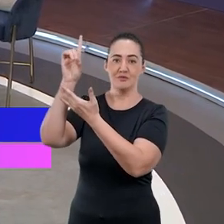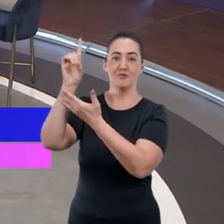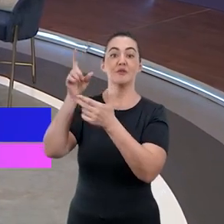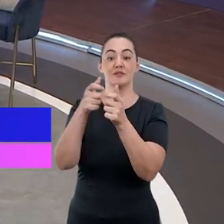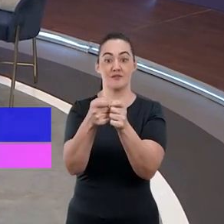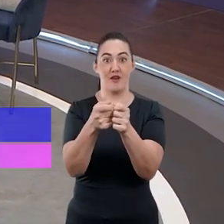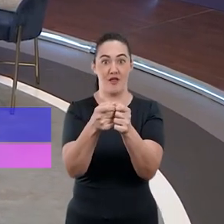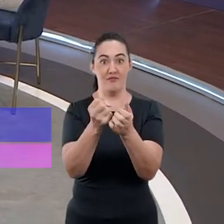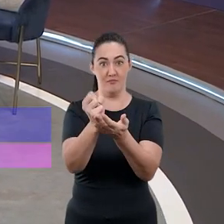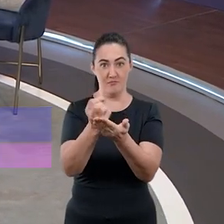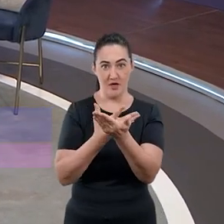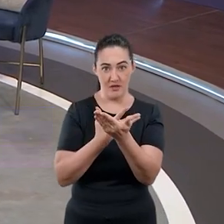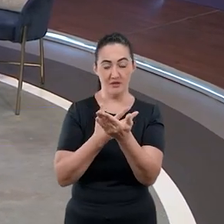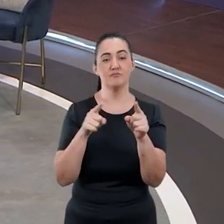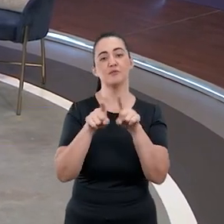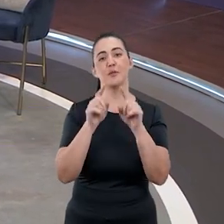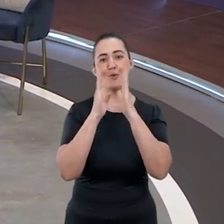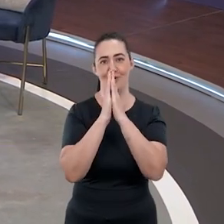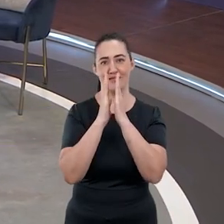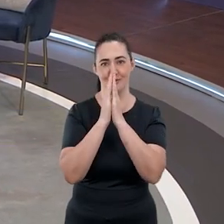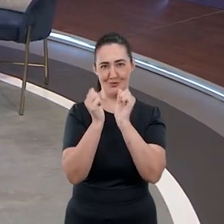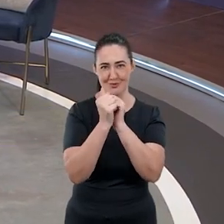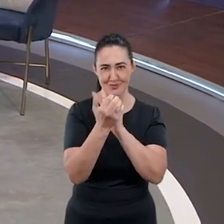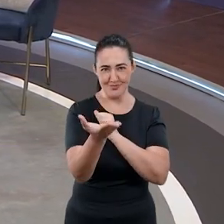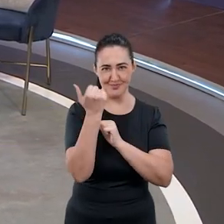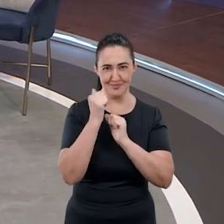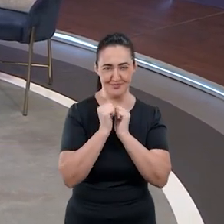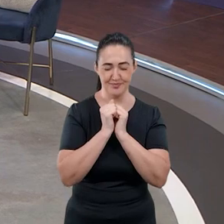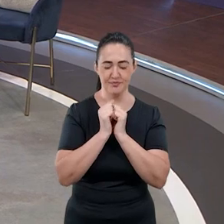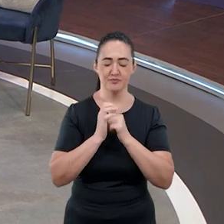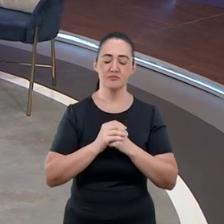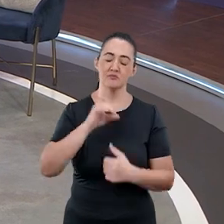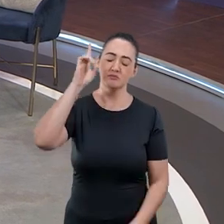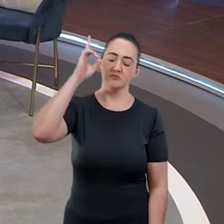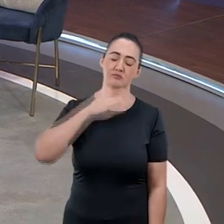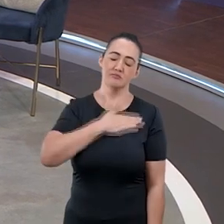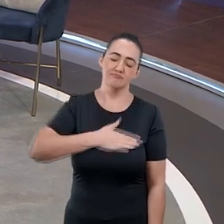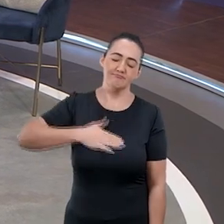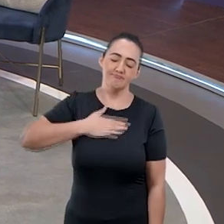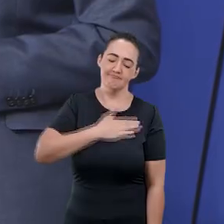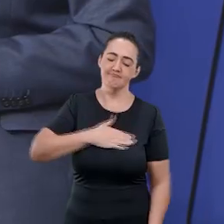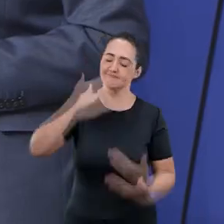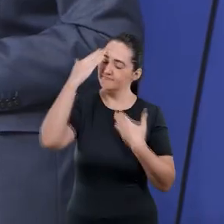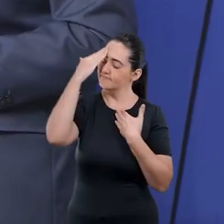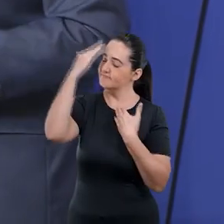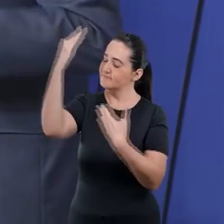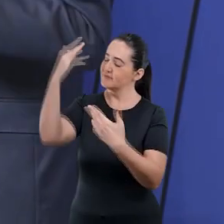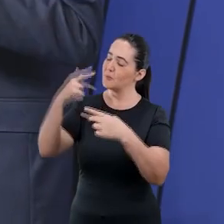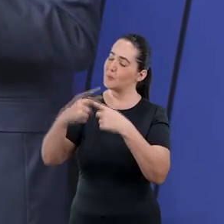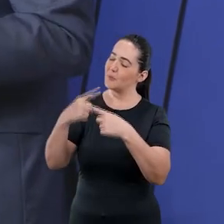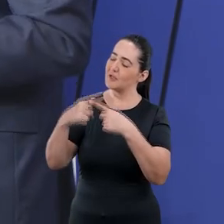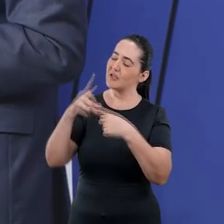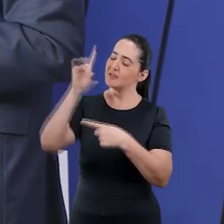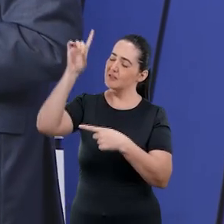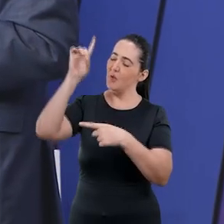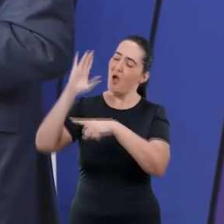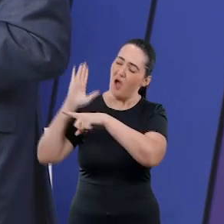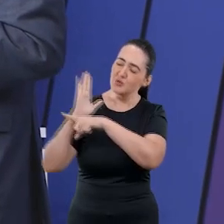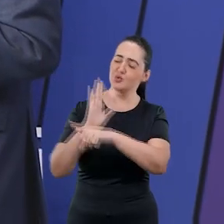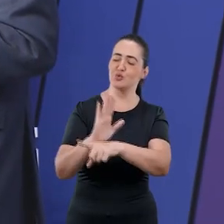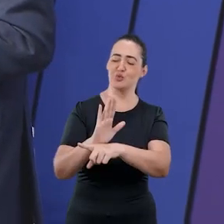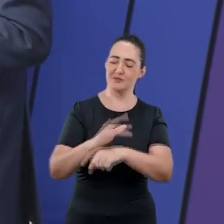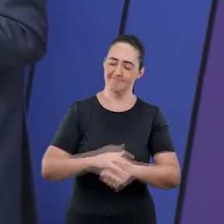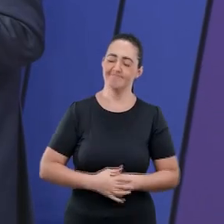no nosso WhatsApp, eu quero orar com você. Feche os olhos, vamos falar com Ele. Deus querido, obrigado porque nesse momento o Senhor se manifesta nesse